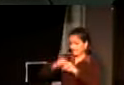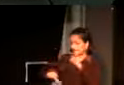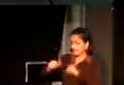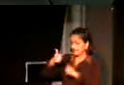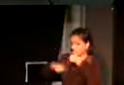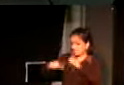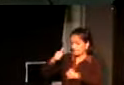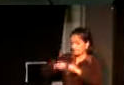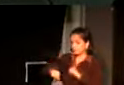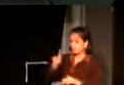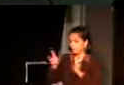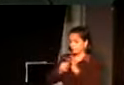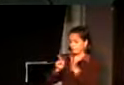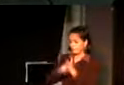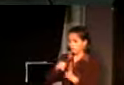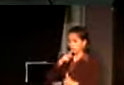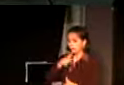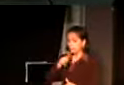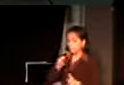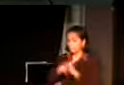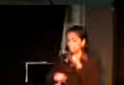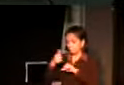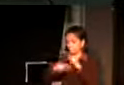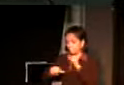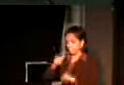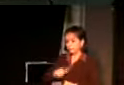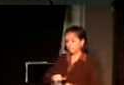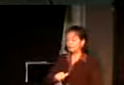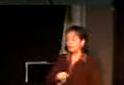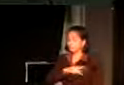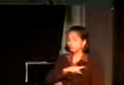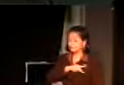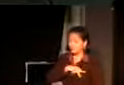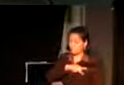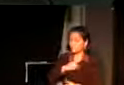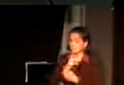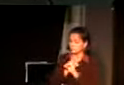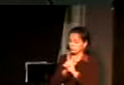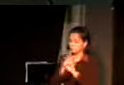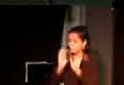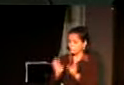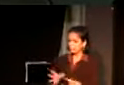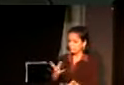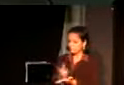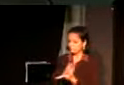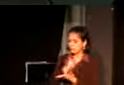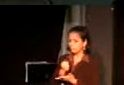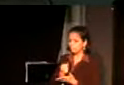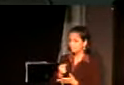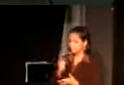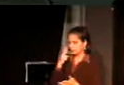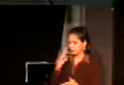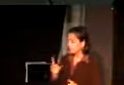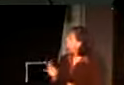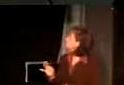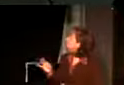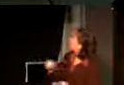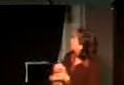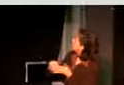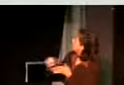falando do Paulo antes da conversão ele está falando do Paulo discípulo de Cristo Será que você pode ler para mim